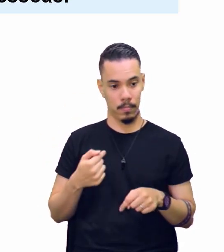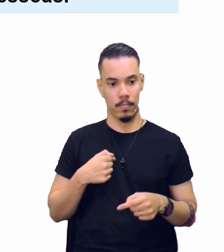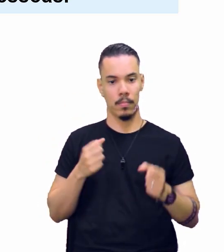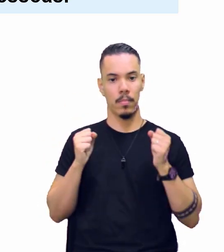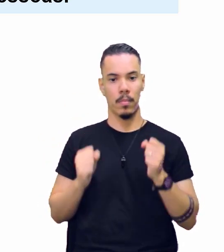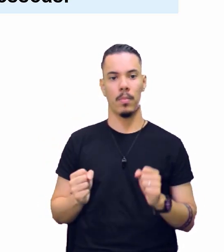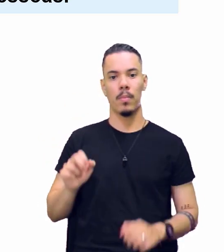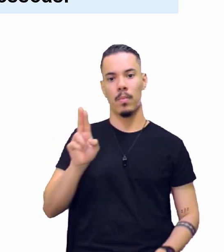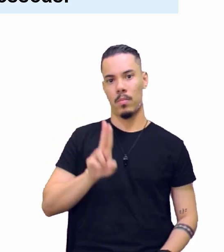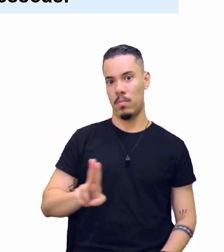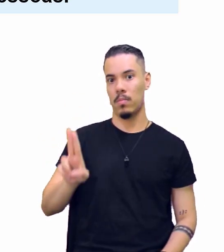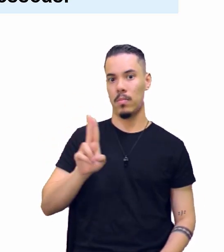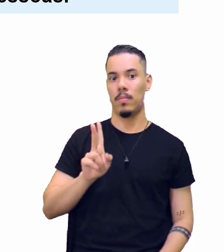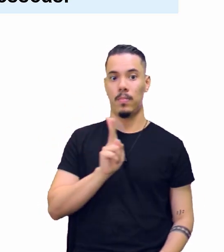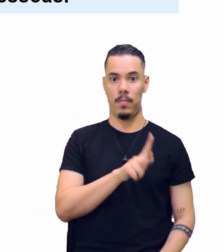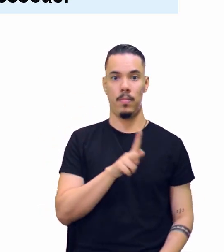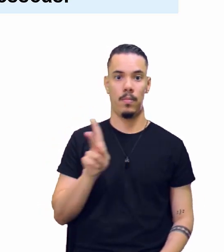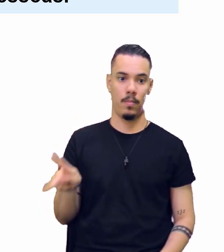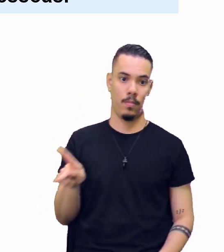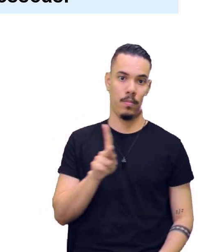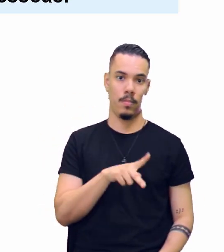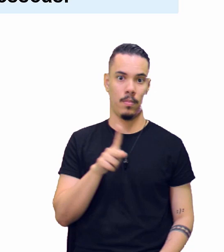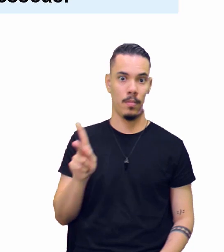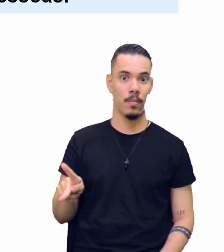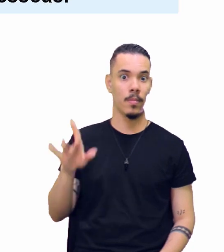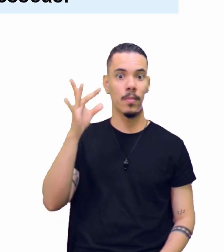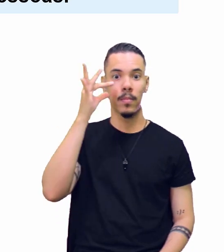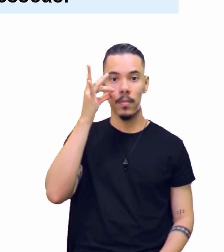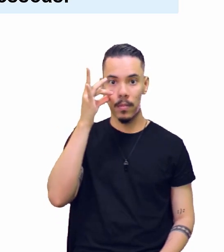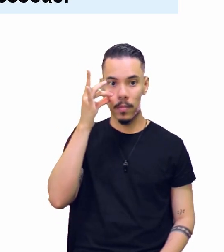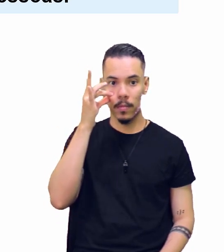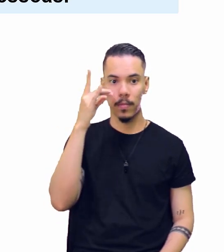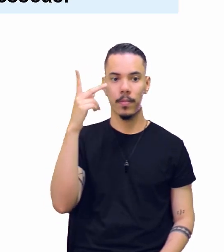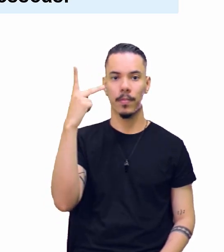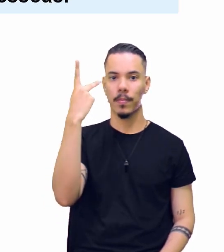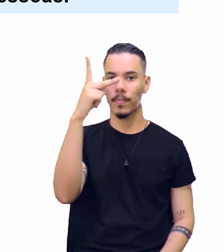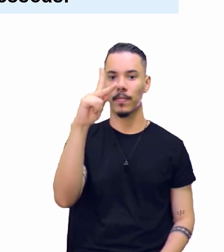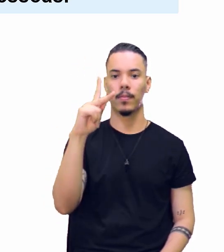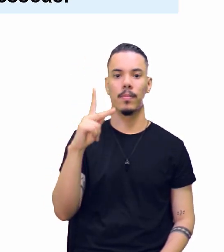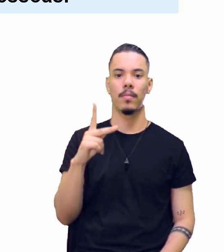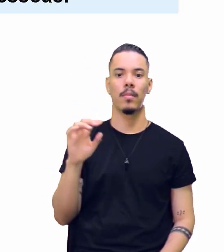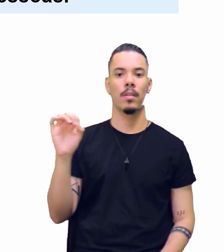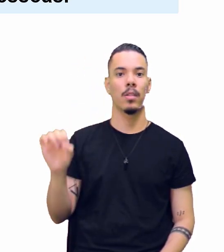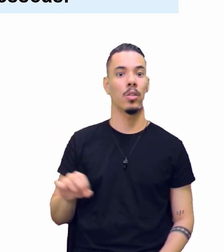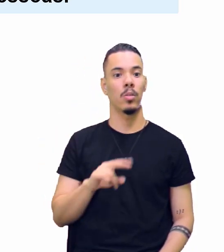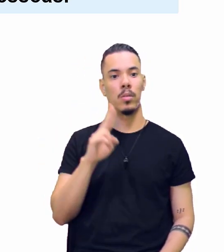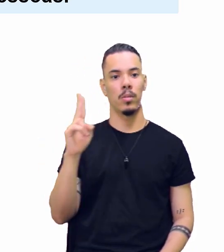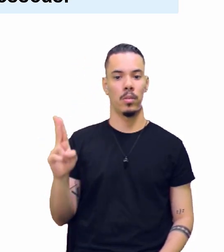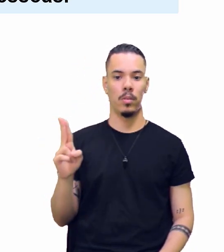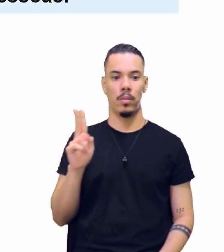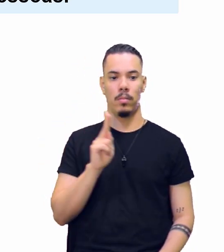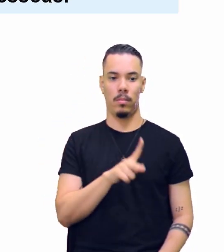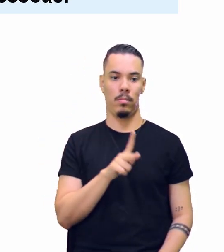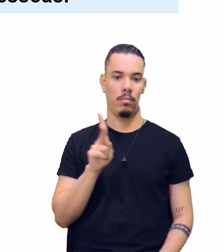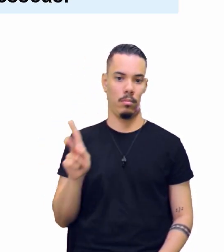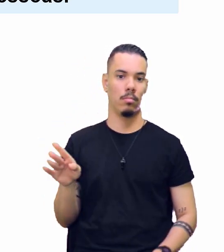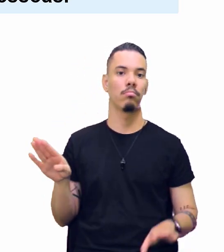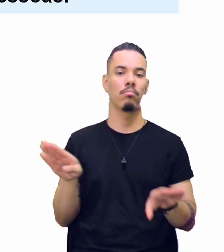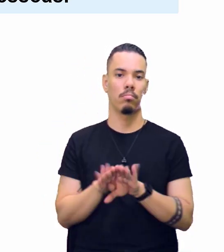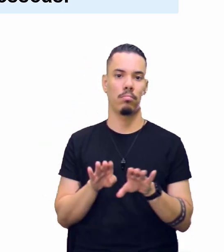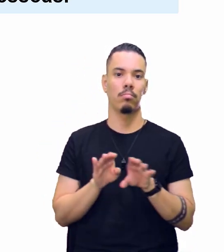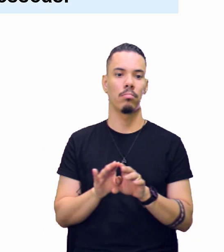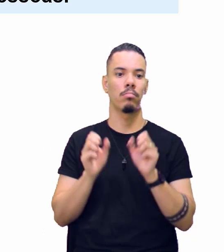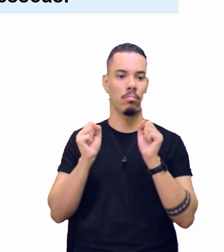Posso utilizar a professora presencial, o professor presencial, ou a professora também pode